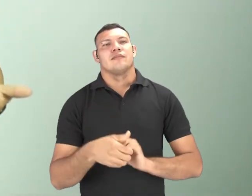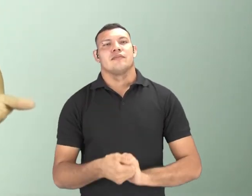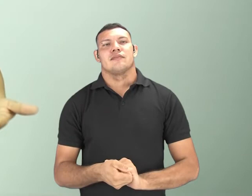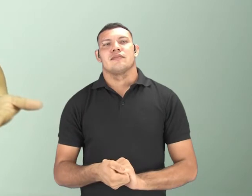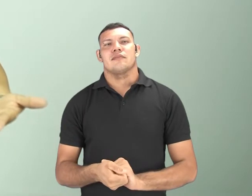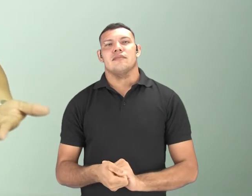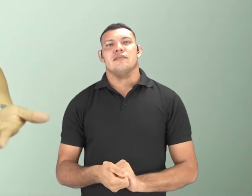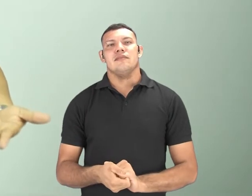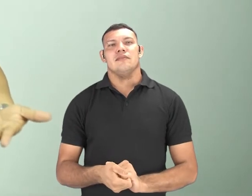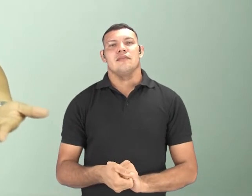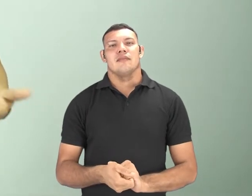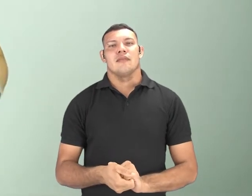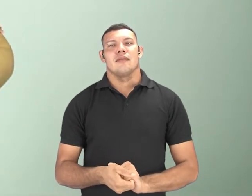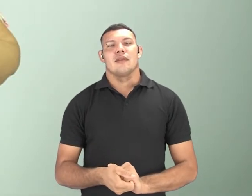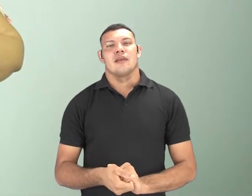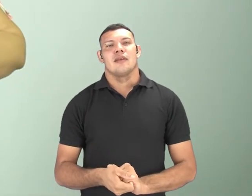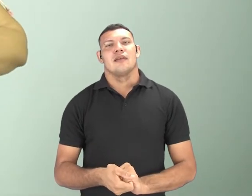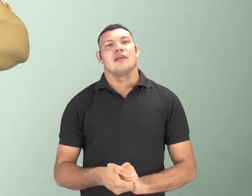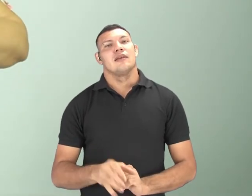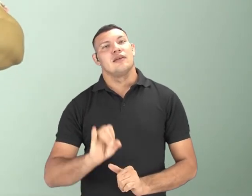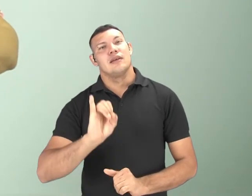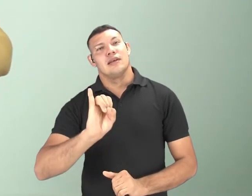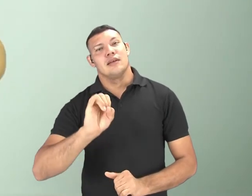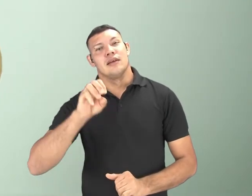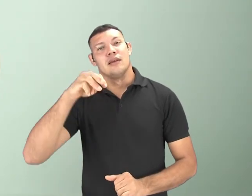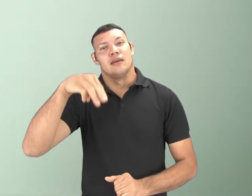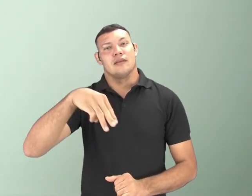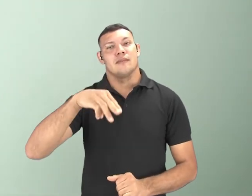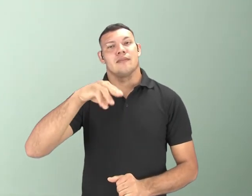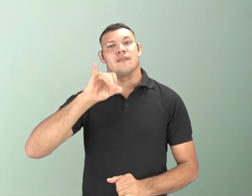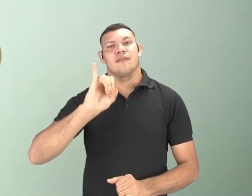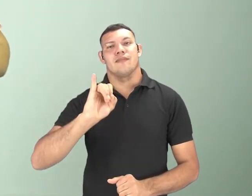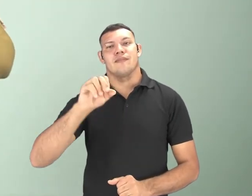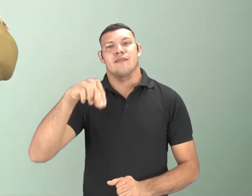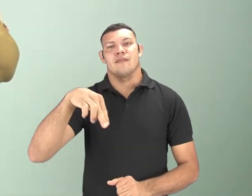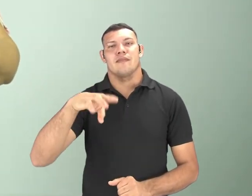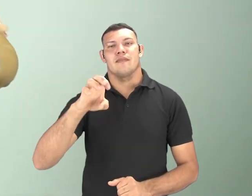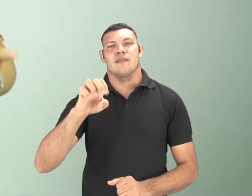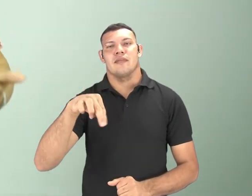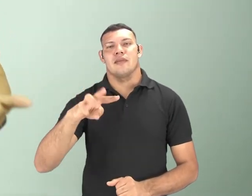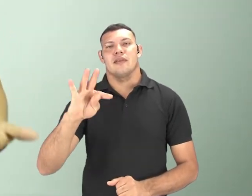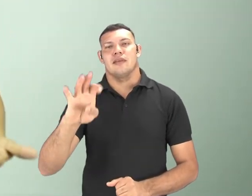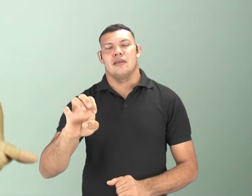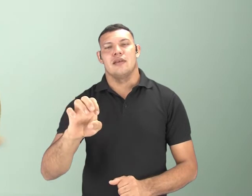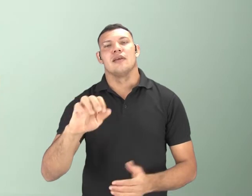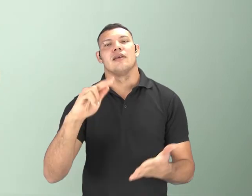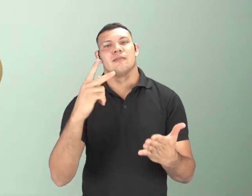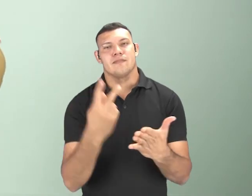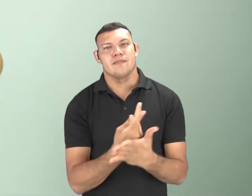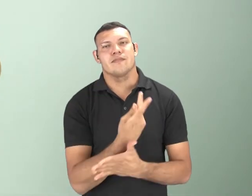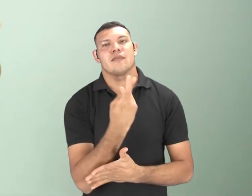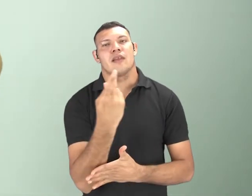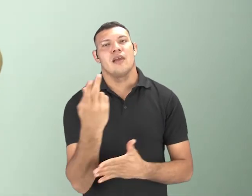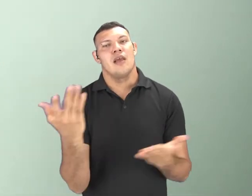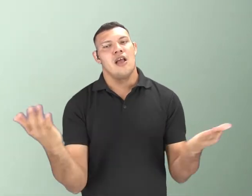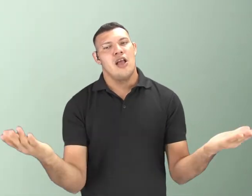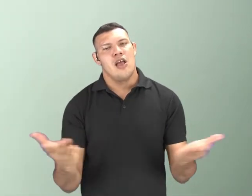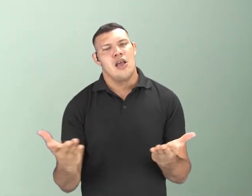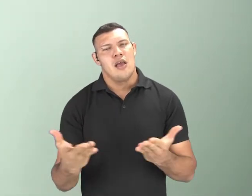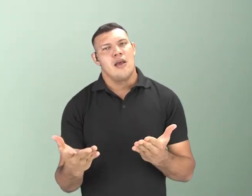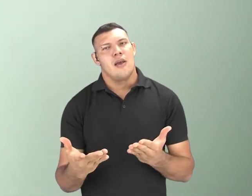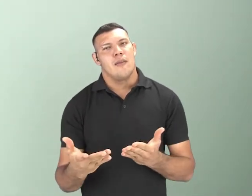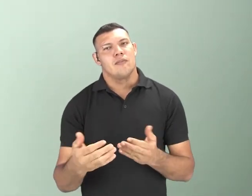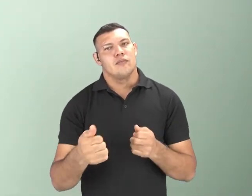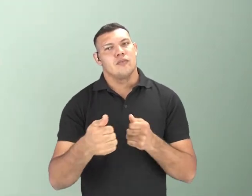Agora, iminente é algo que está próximo, ou próximo de acontecer, ou próximo de